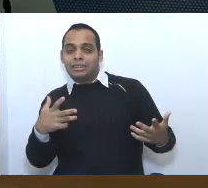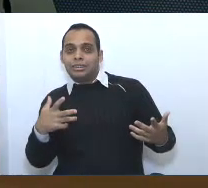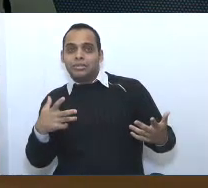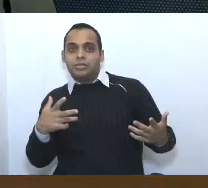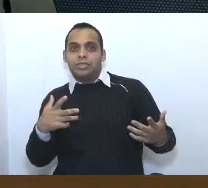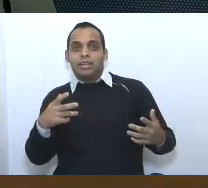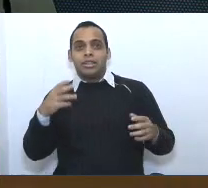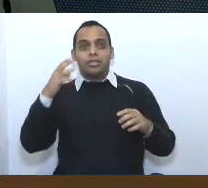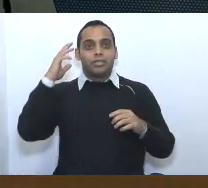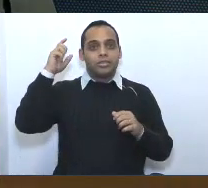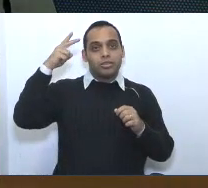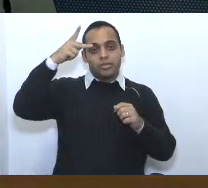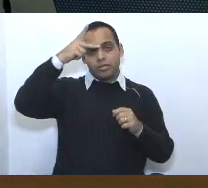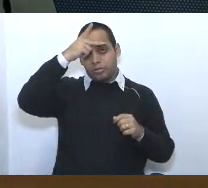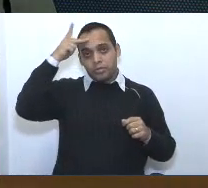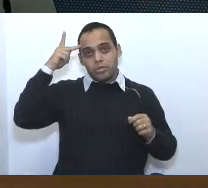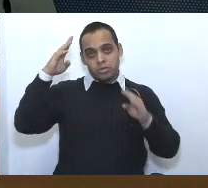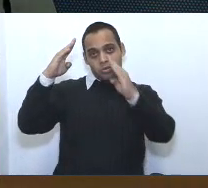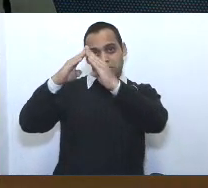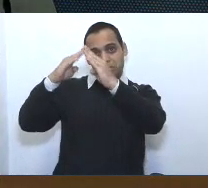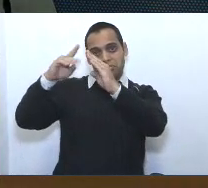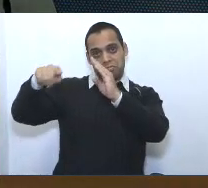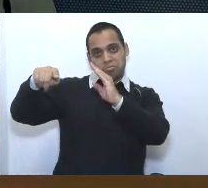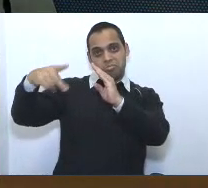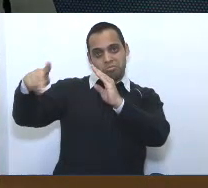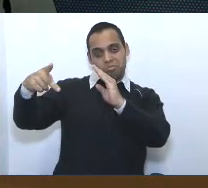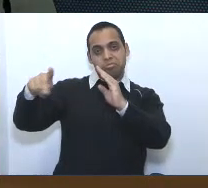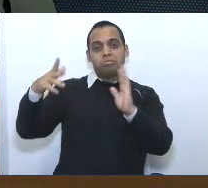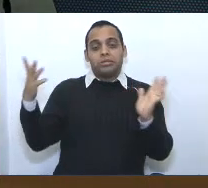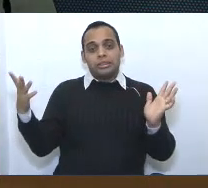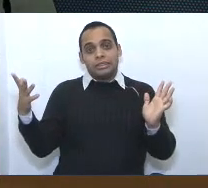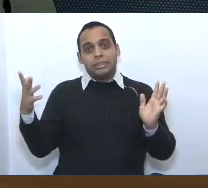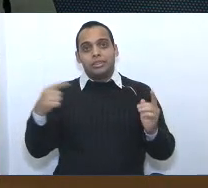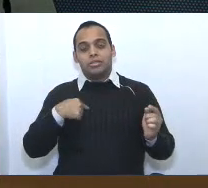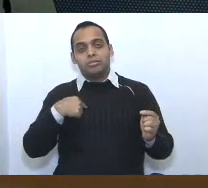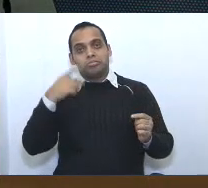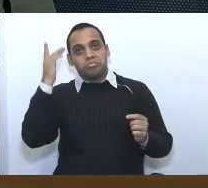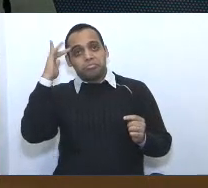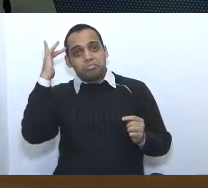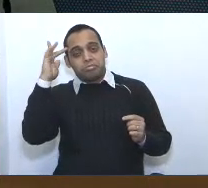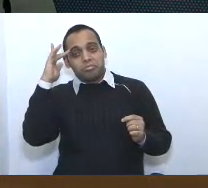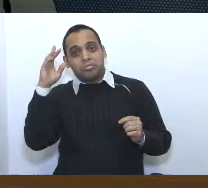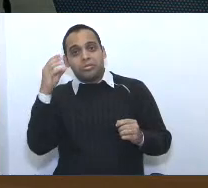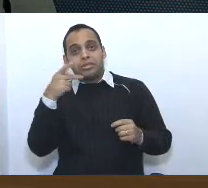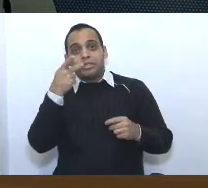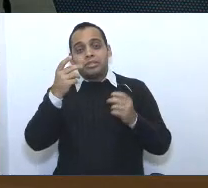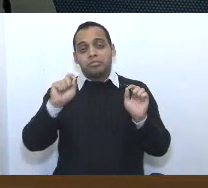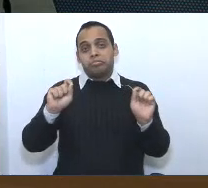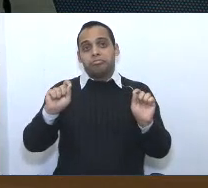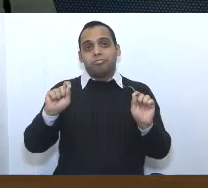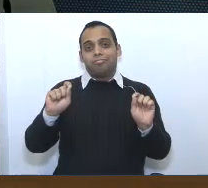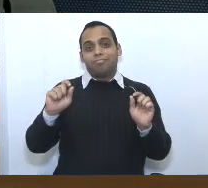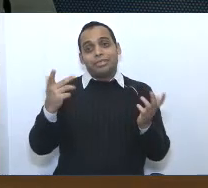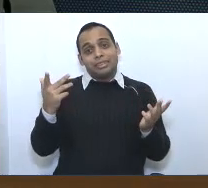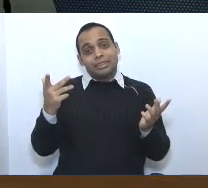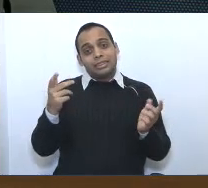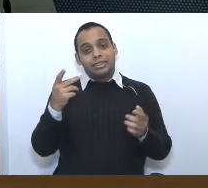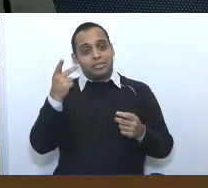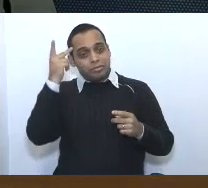e o morador, eu não tenho uma posição para te dar agora com relação ao que é que